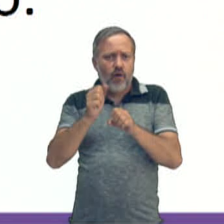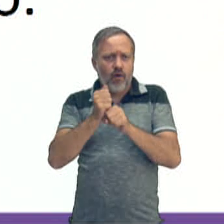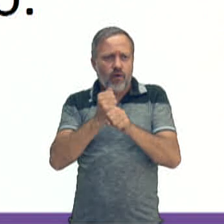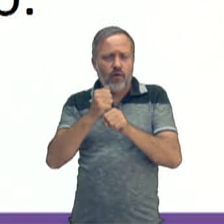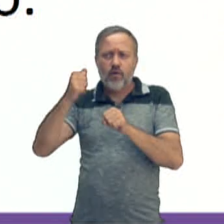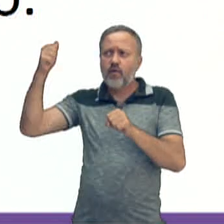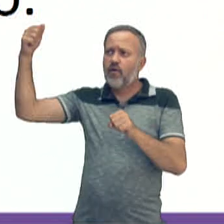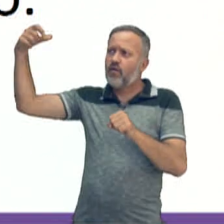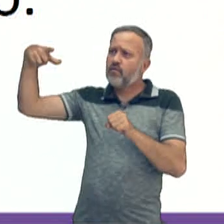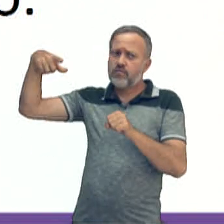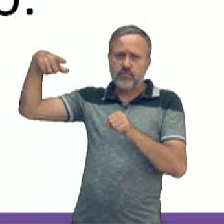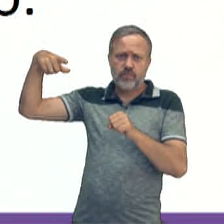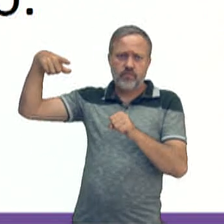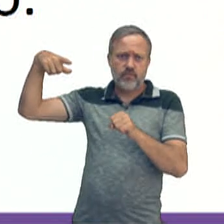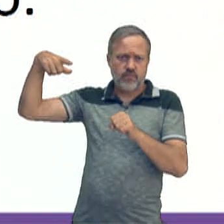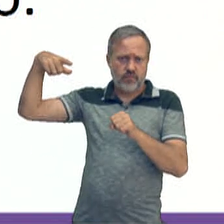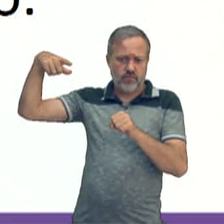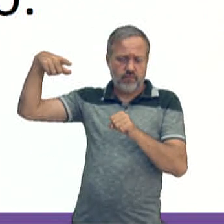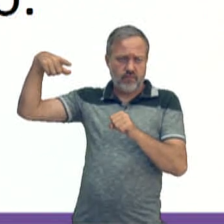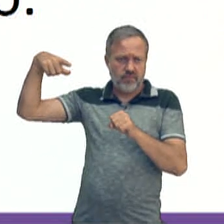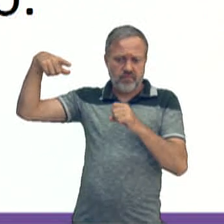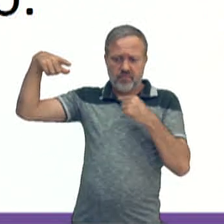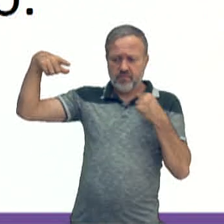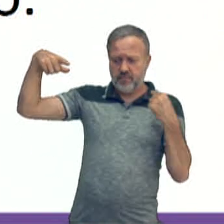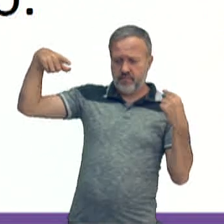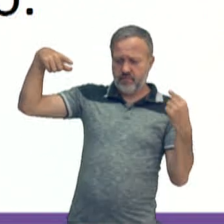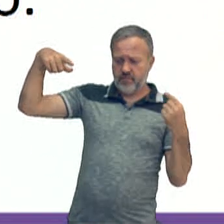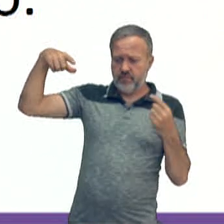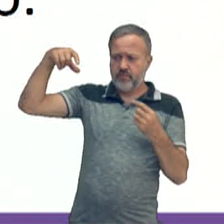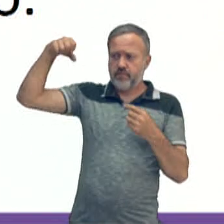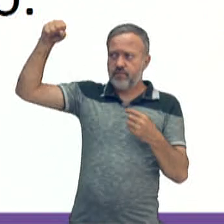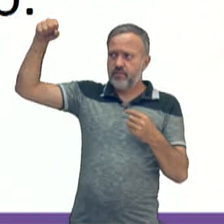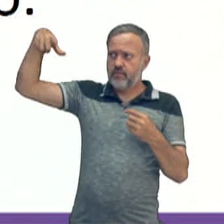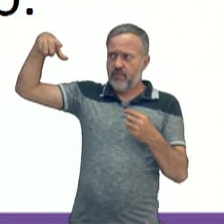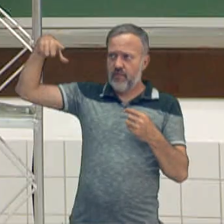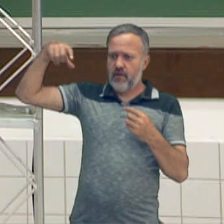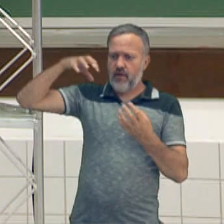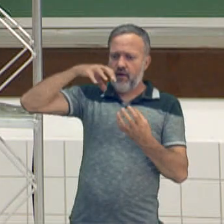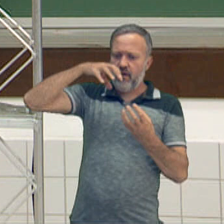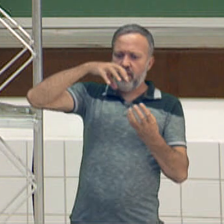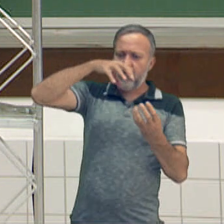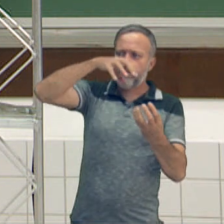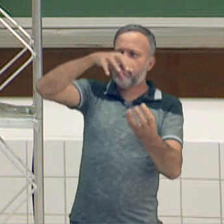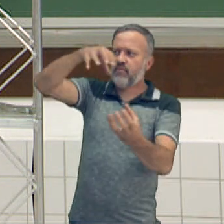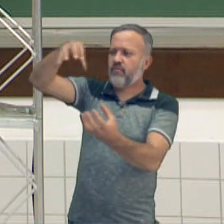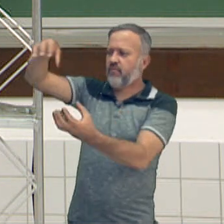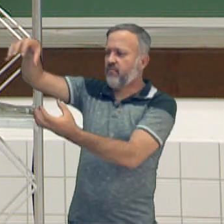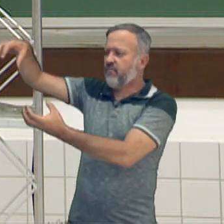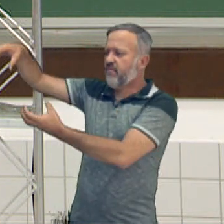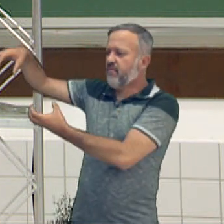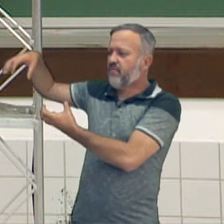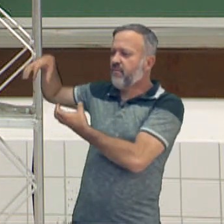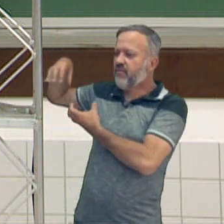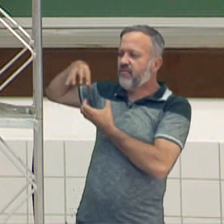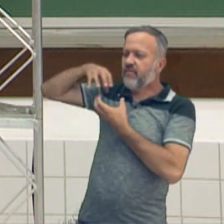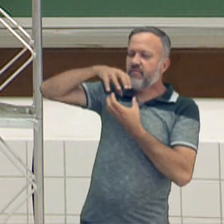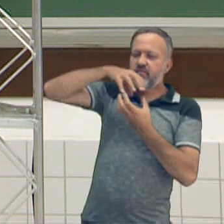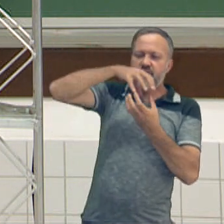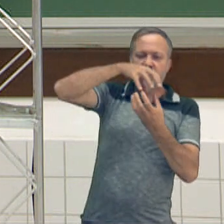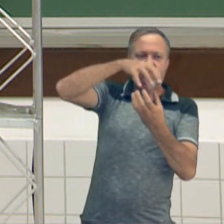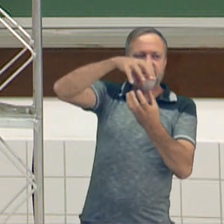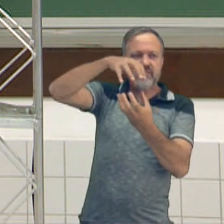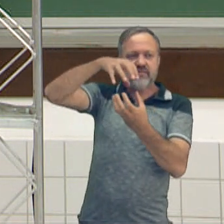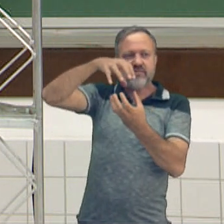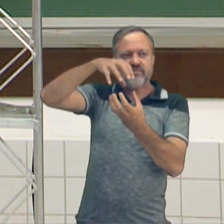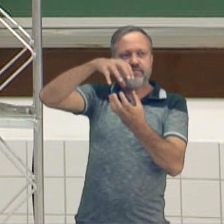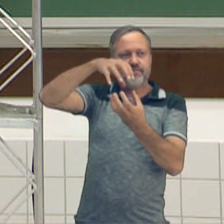elipse da Terra realizado em torno do Sol. Então, a Terra gira em torno do Sol, formando os anos, em torno de si mesma,